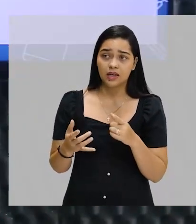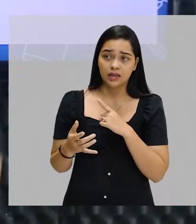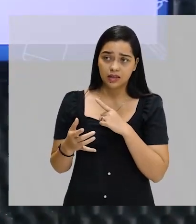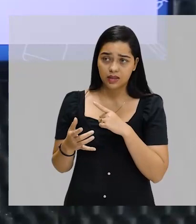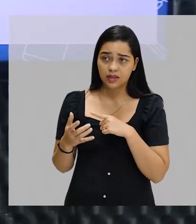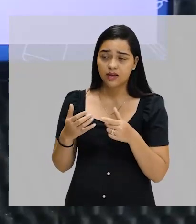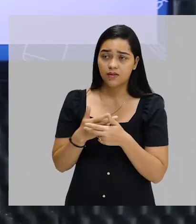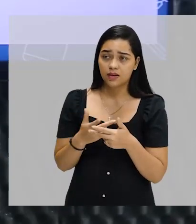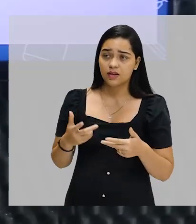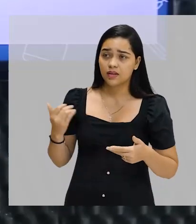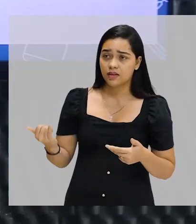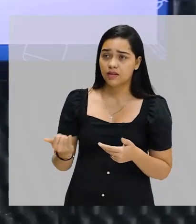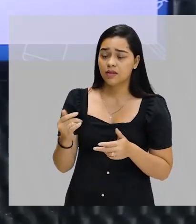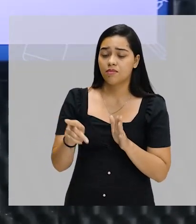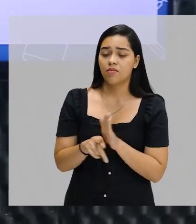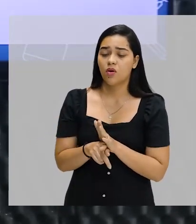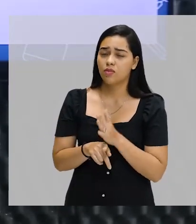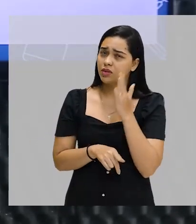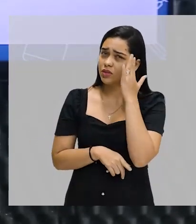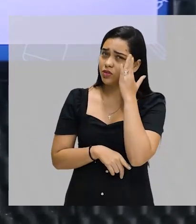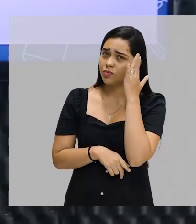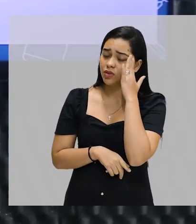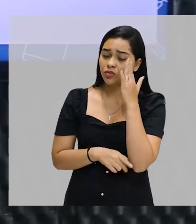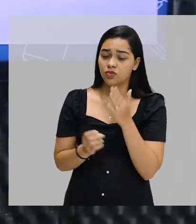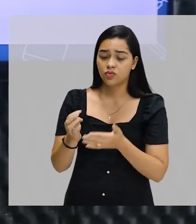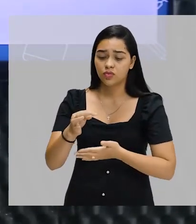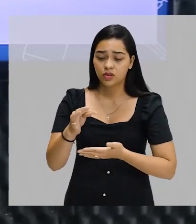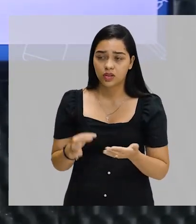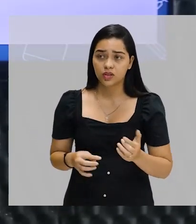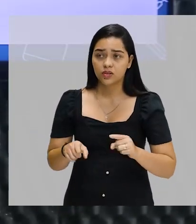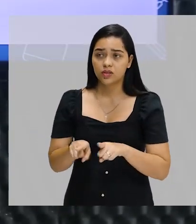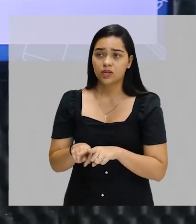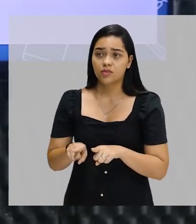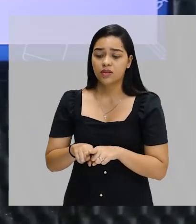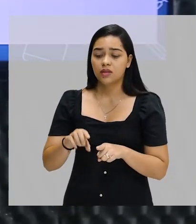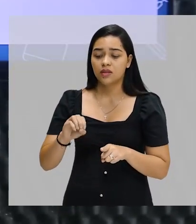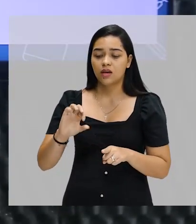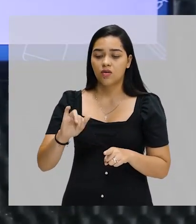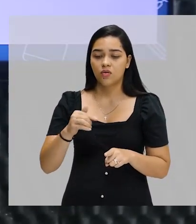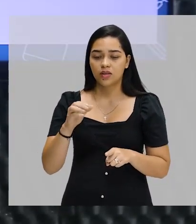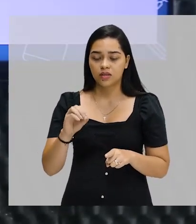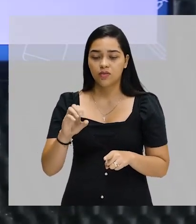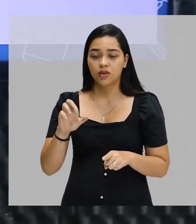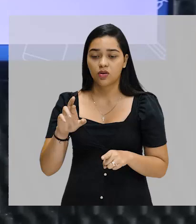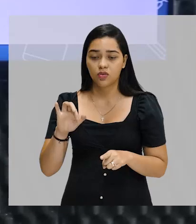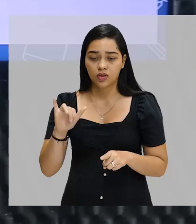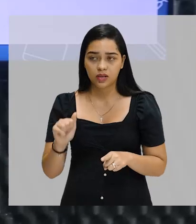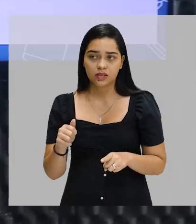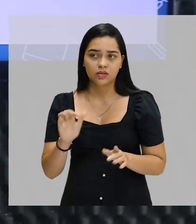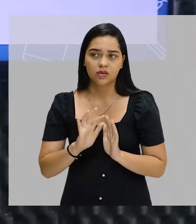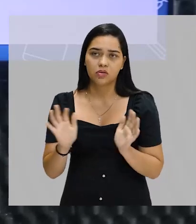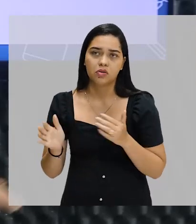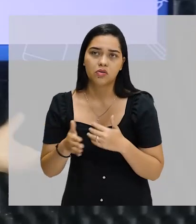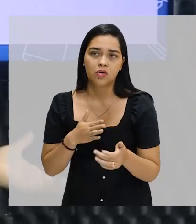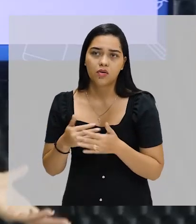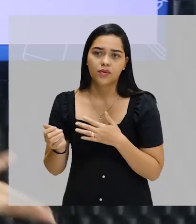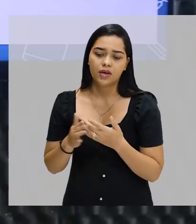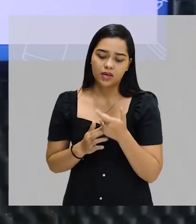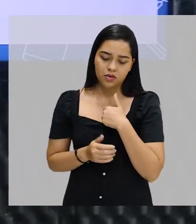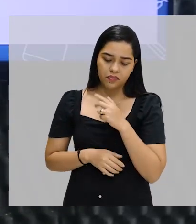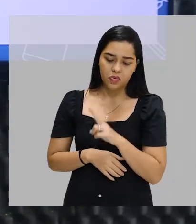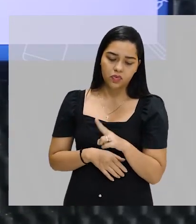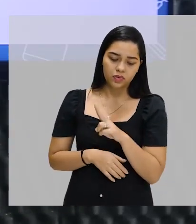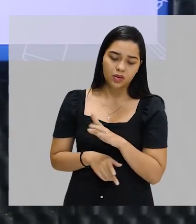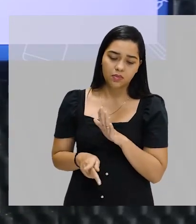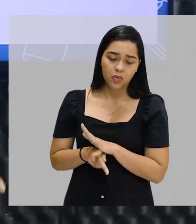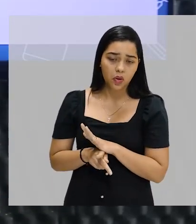são indispensáveis na compreensão do texto e, claro, na coesão e na coerência, tá bom? Então, não é qualquer preposição que eu vou usar na